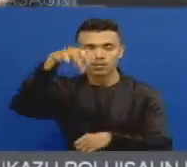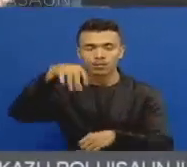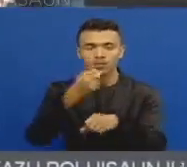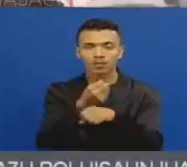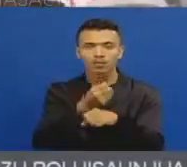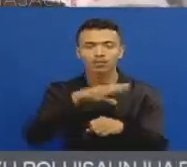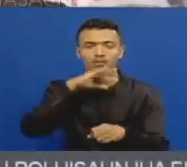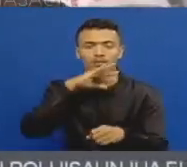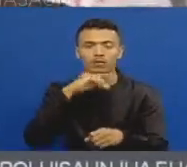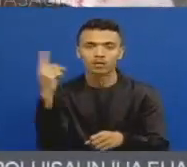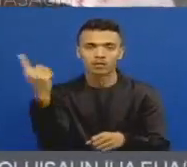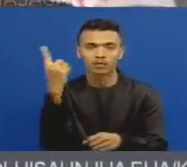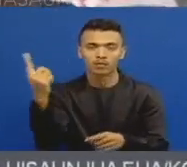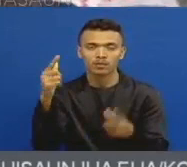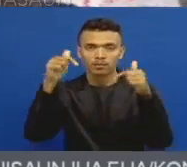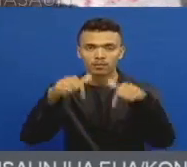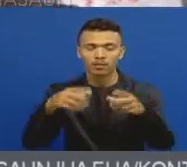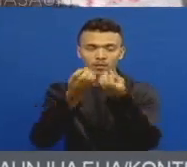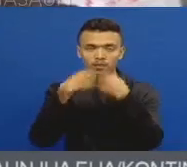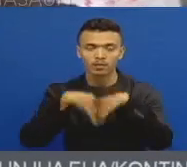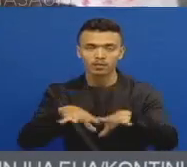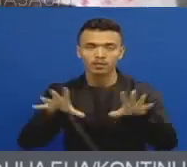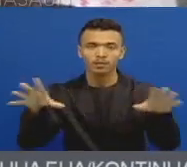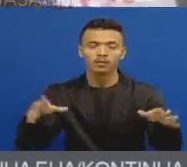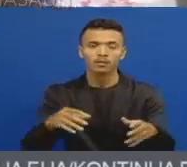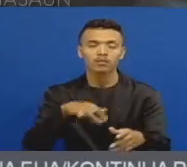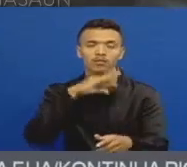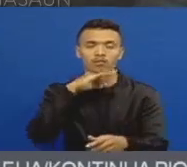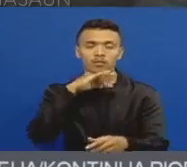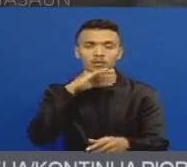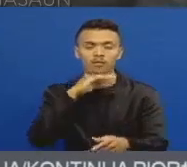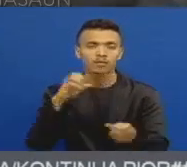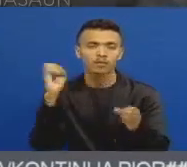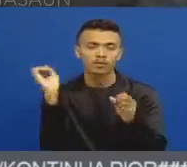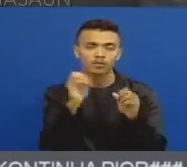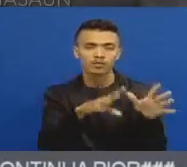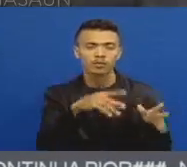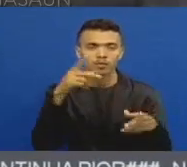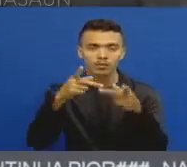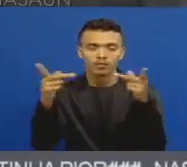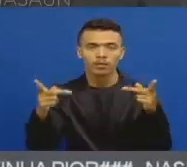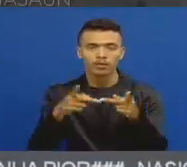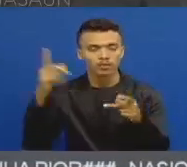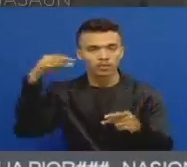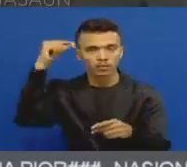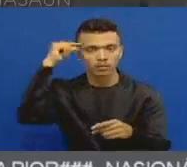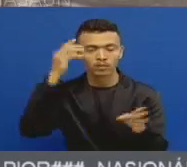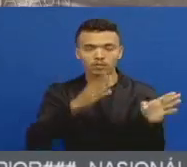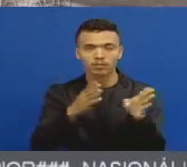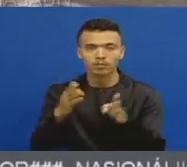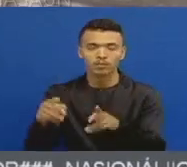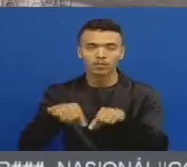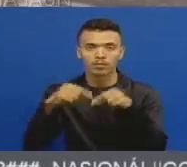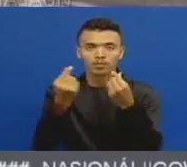mai tasibung. Kaya kira lixo serna bema ka ita bote soe hia fatin bema governo prepara. E a equipa município